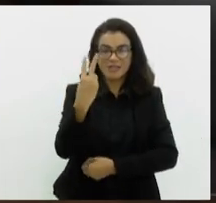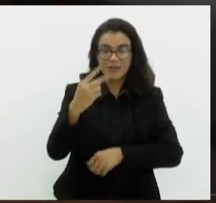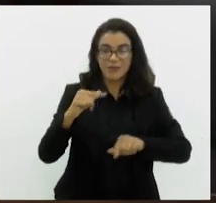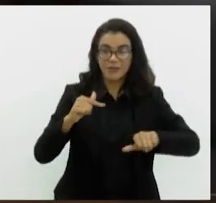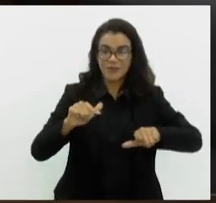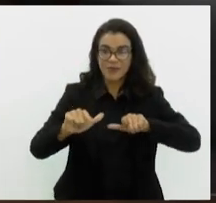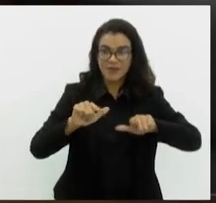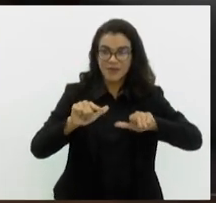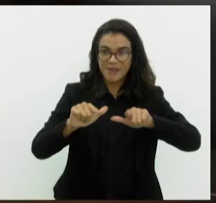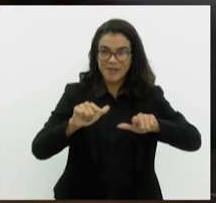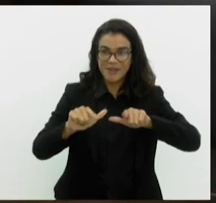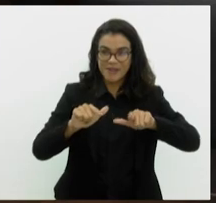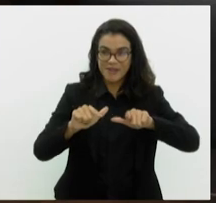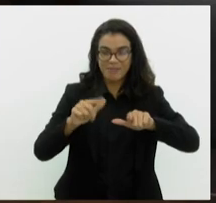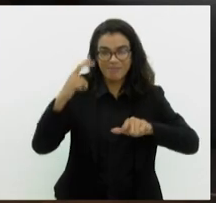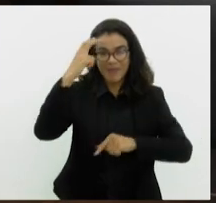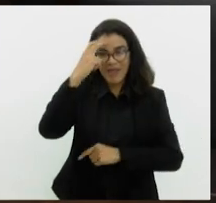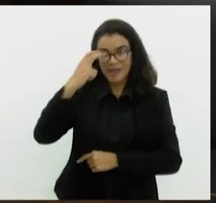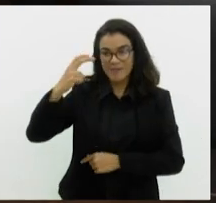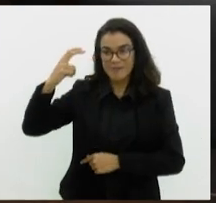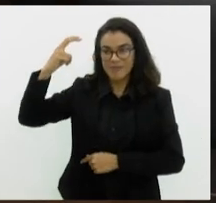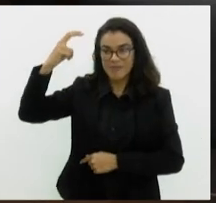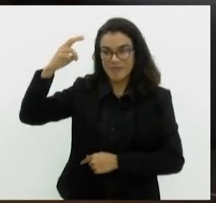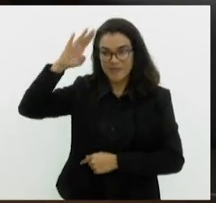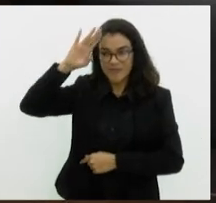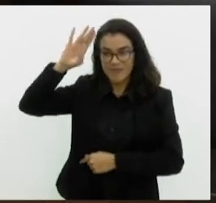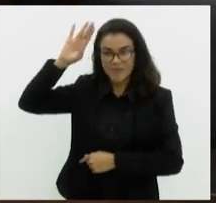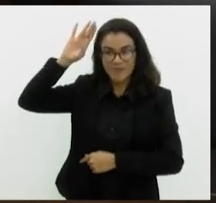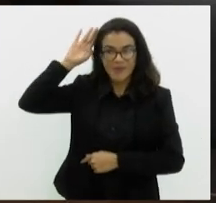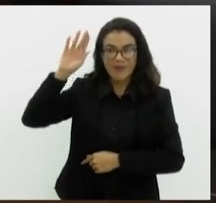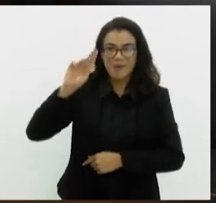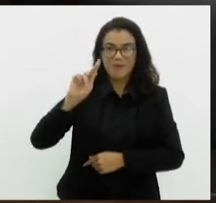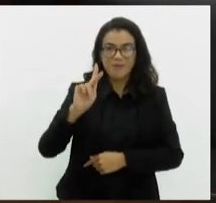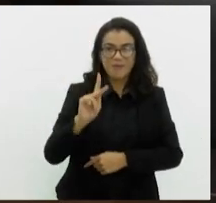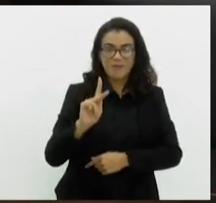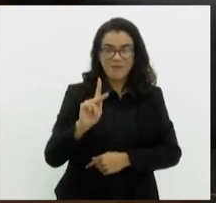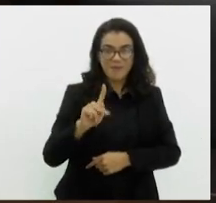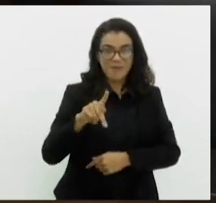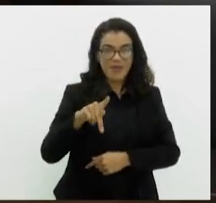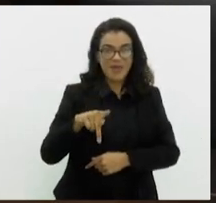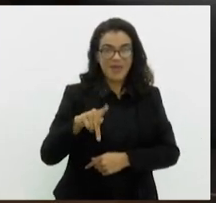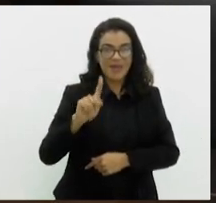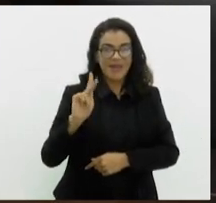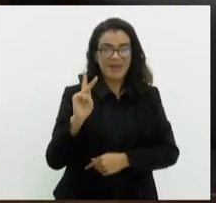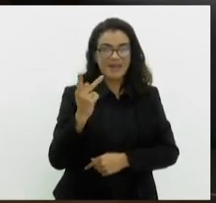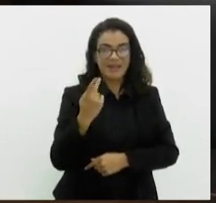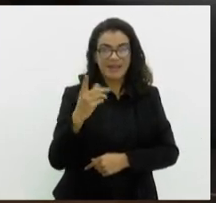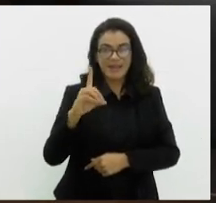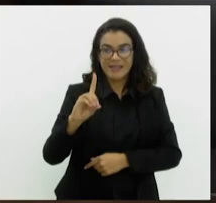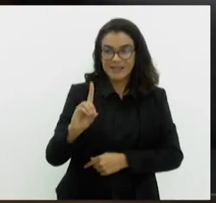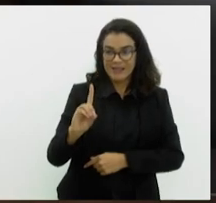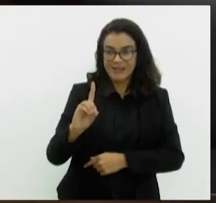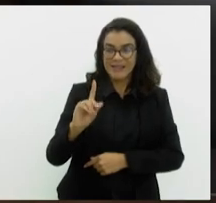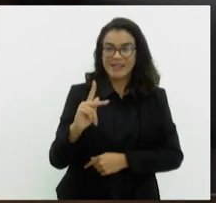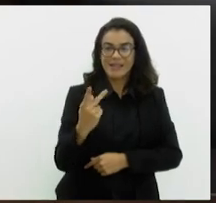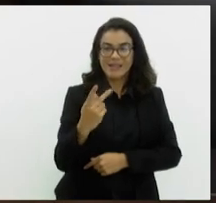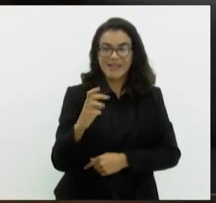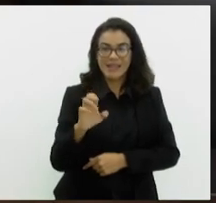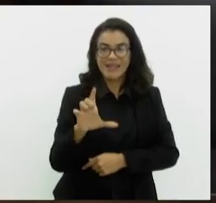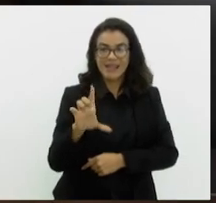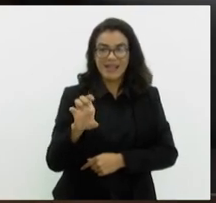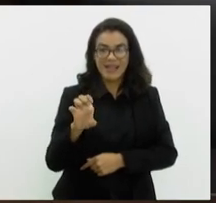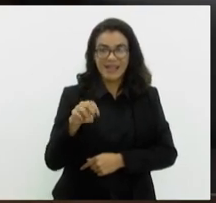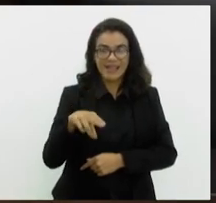trabalho da intelectual, doutora, pós-doc, Helena Teodoro. Então,